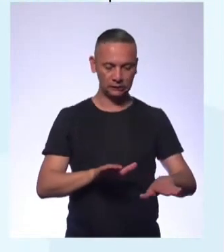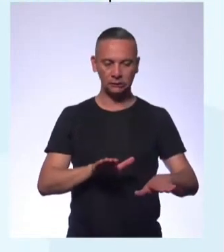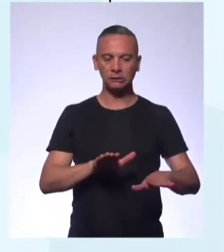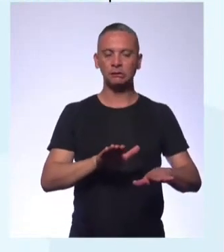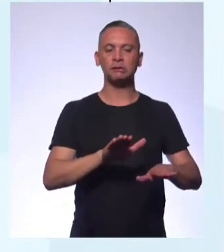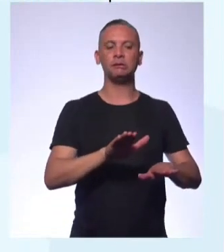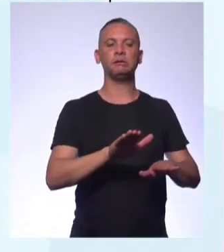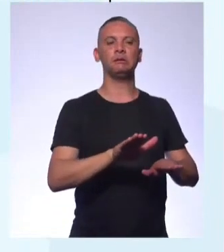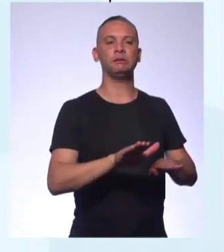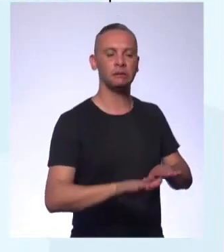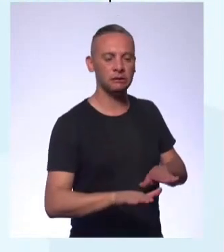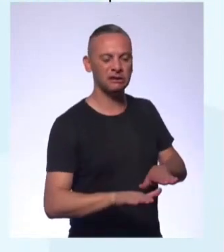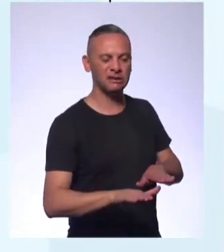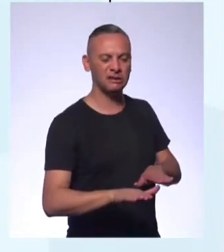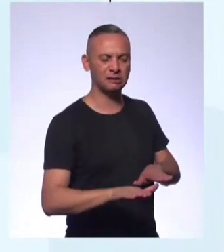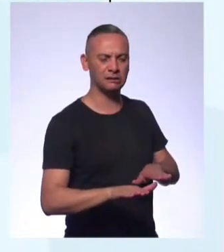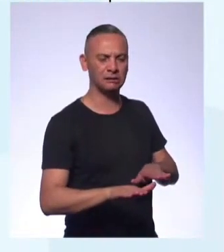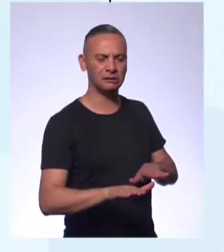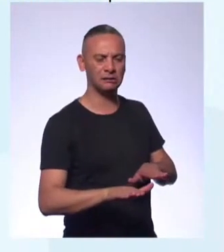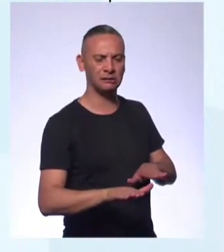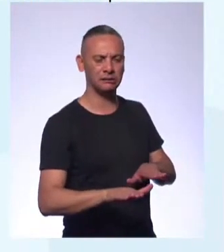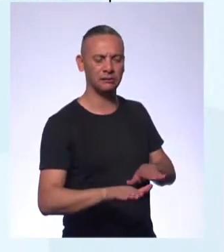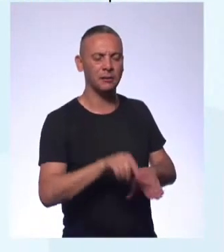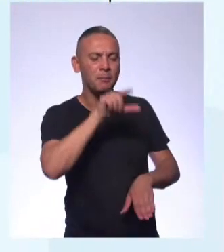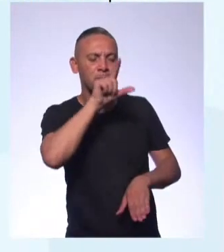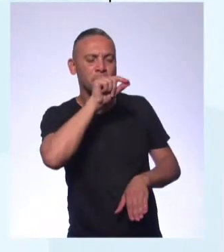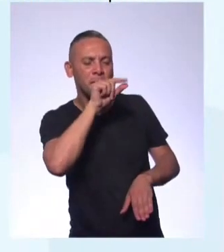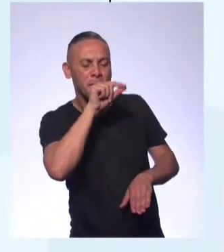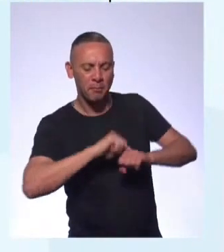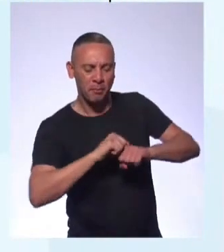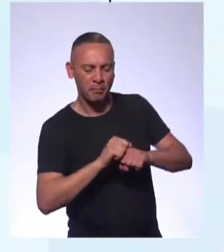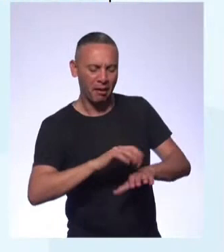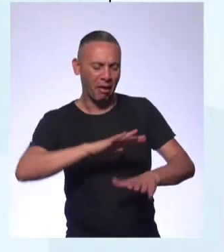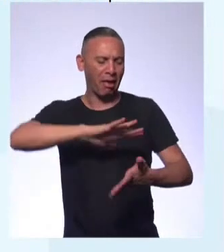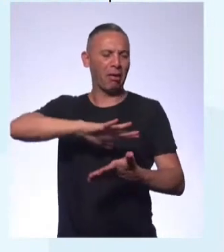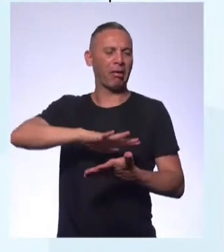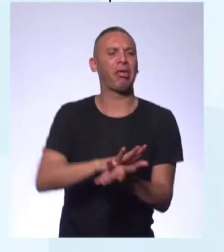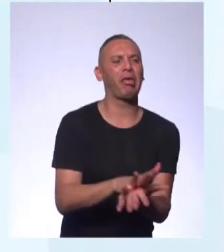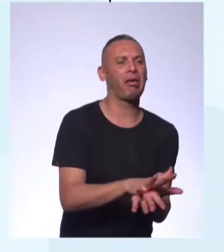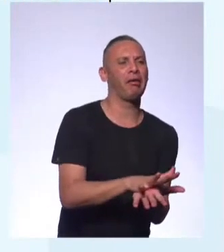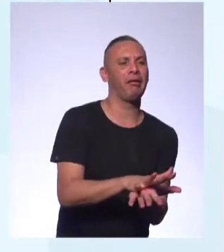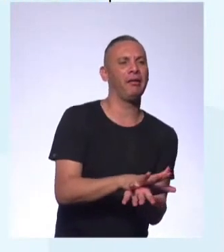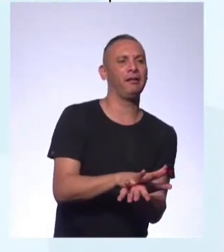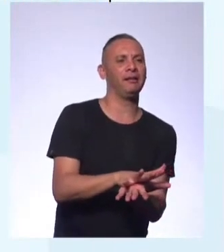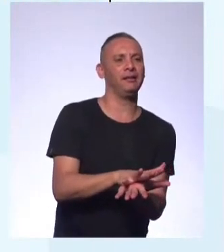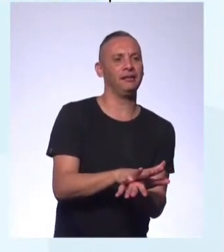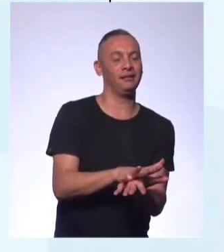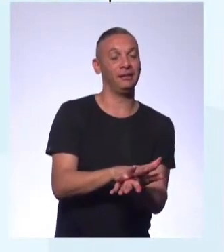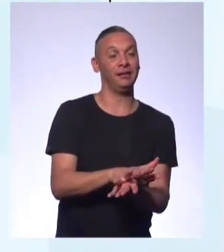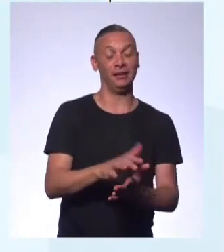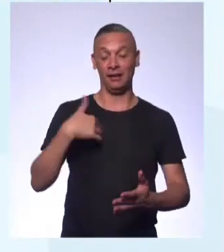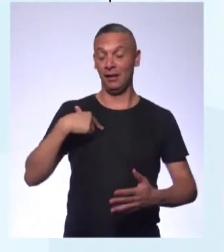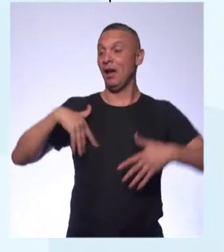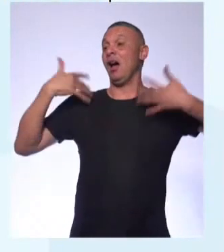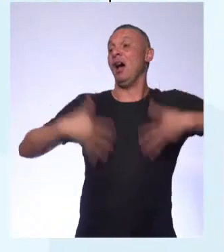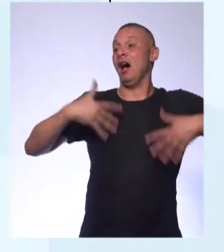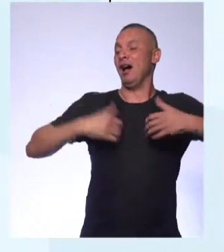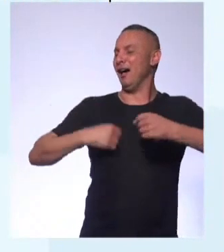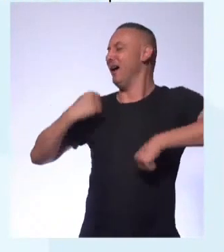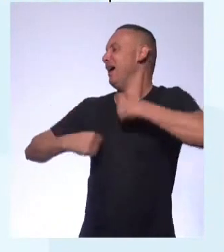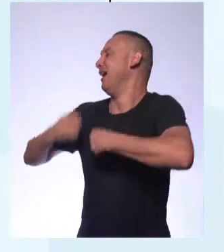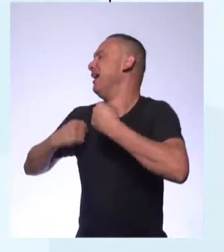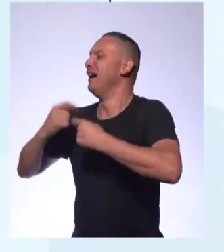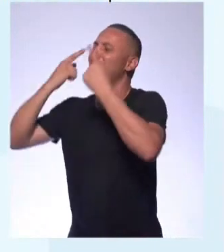descalço apanhou um pinto e eu o esmaguei. Subi apavorido a escada